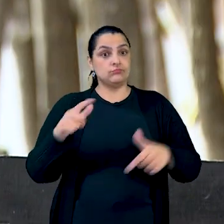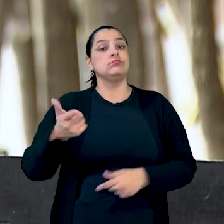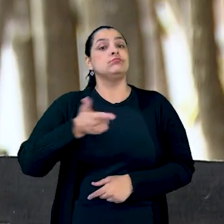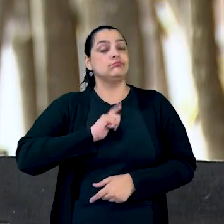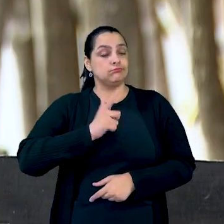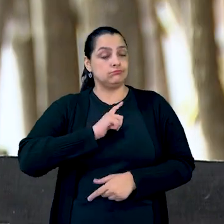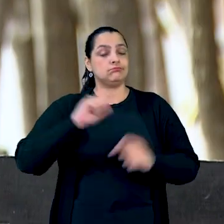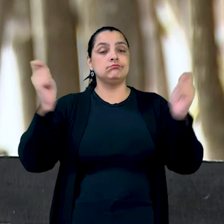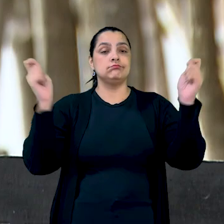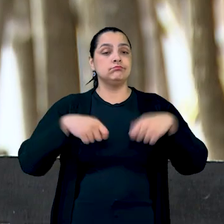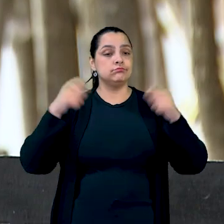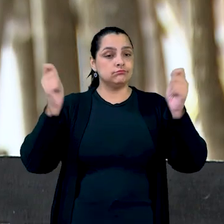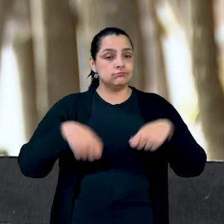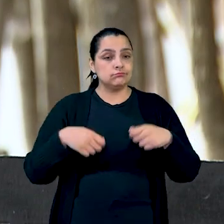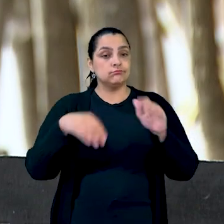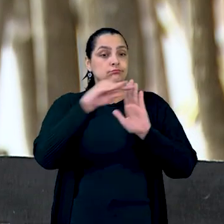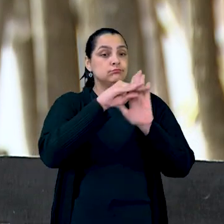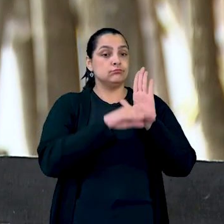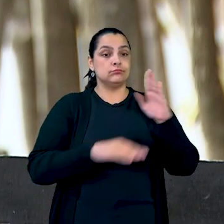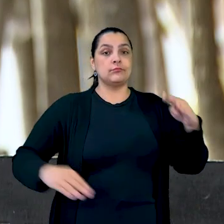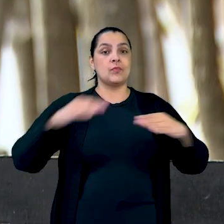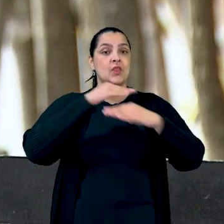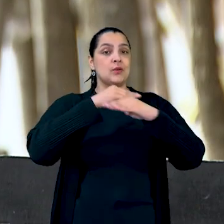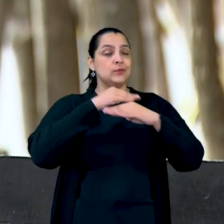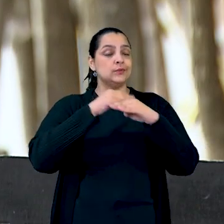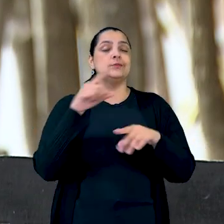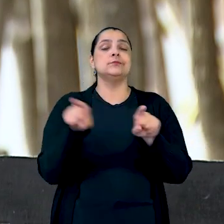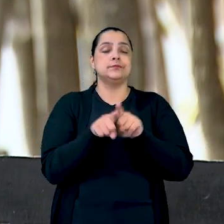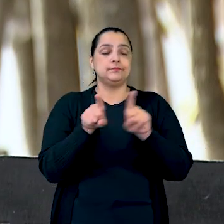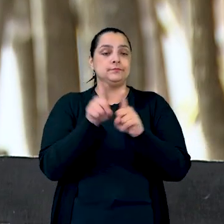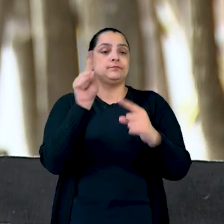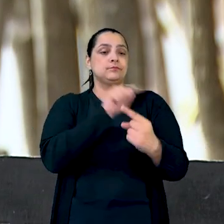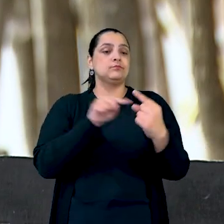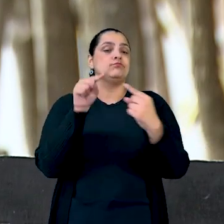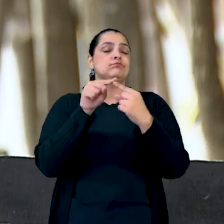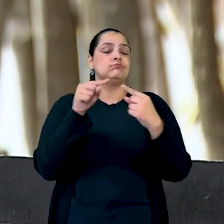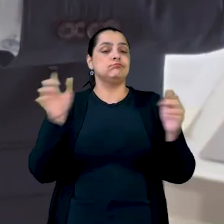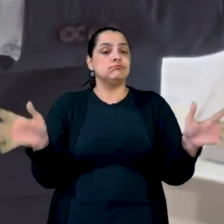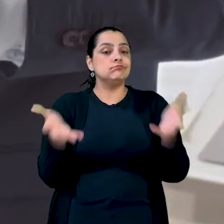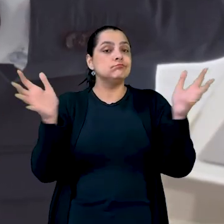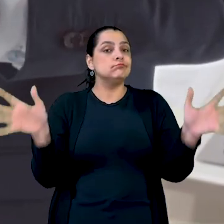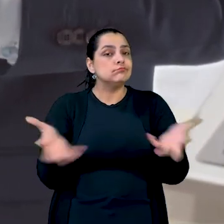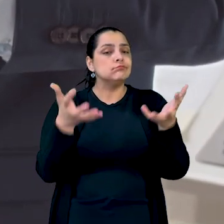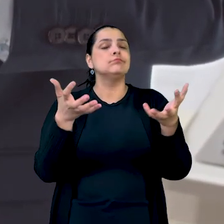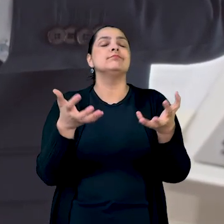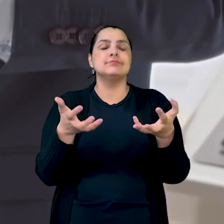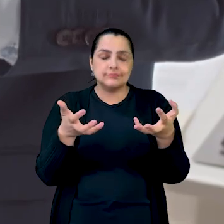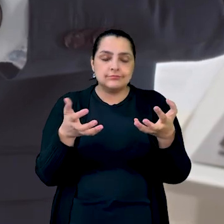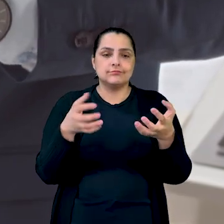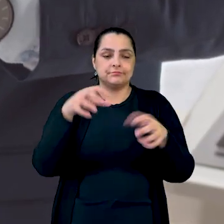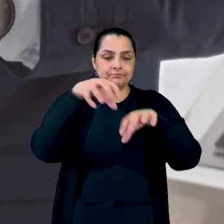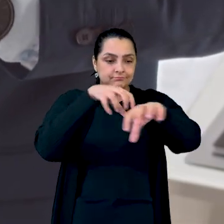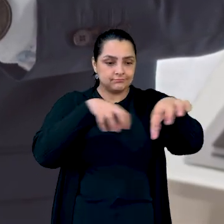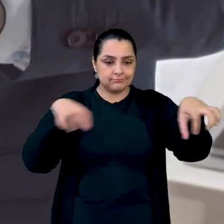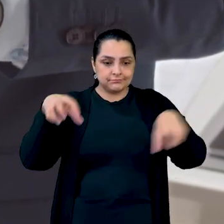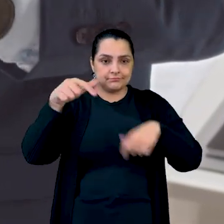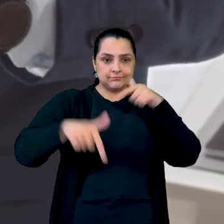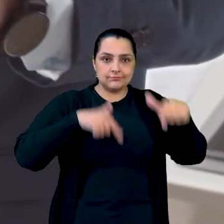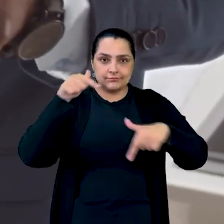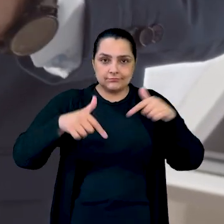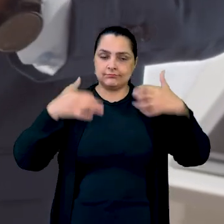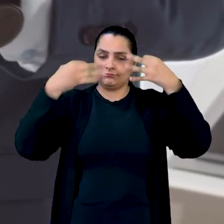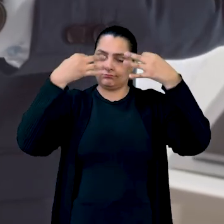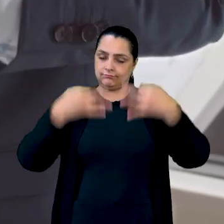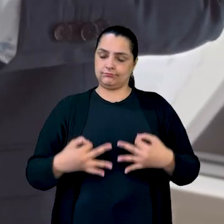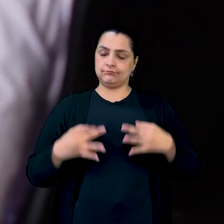do Trabalho a gente tem esse potencial, e o Programa de Equidade também tem esse objetivo de fomentar cada vez mais postos de